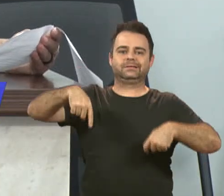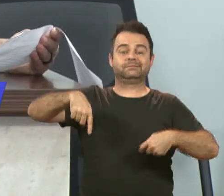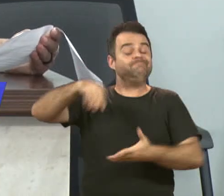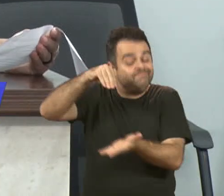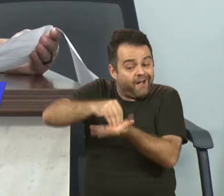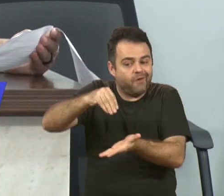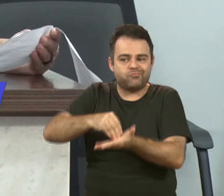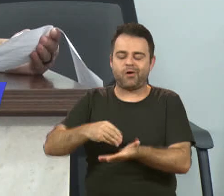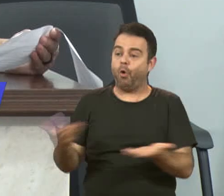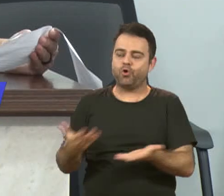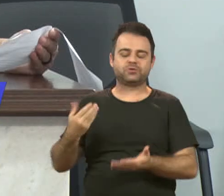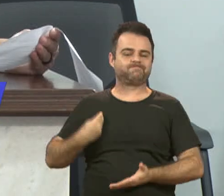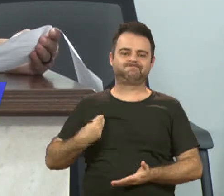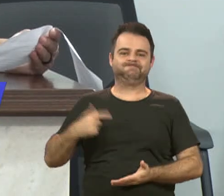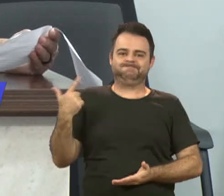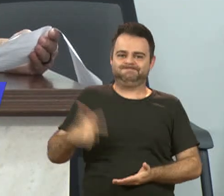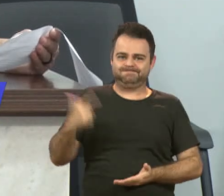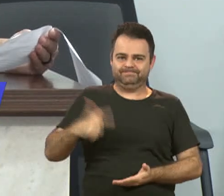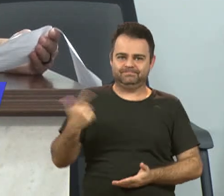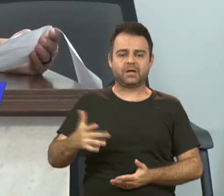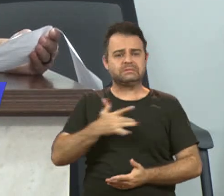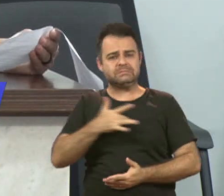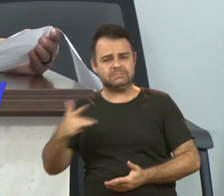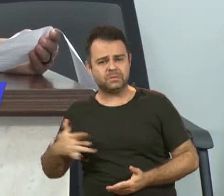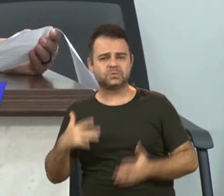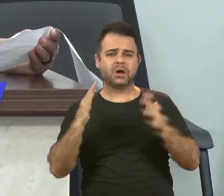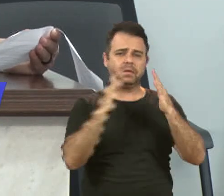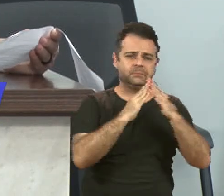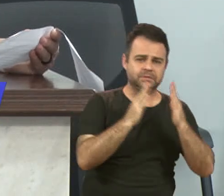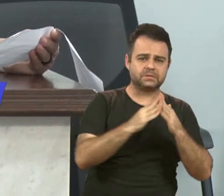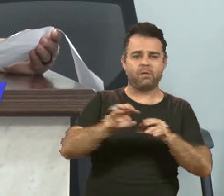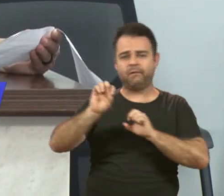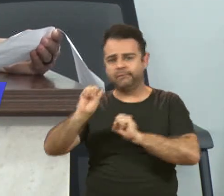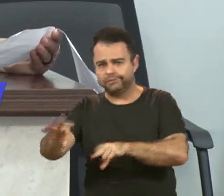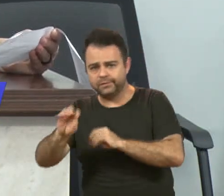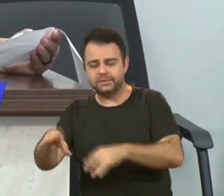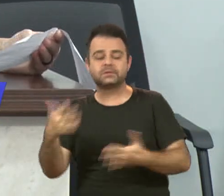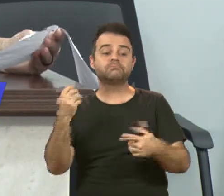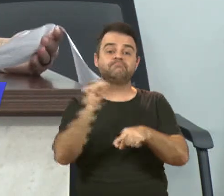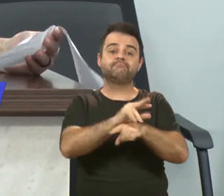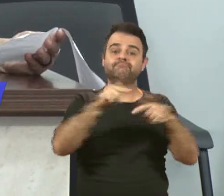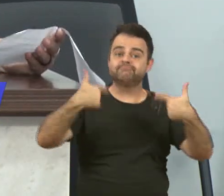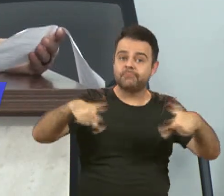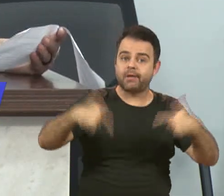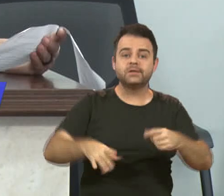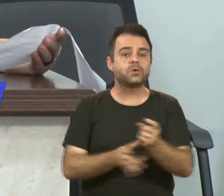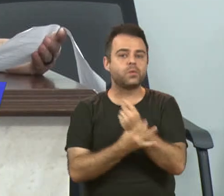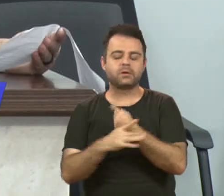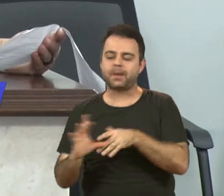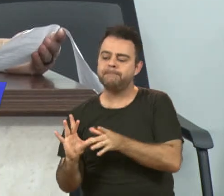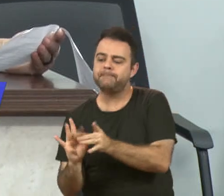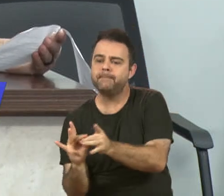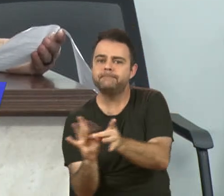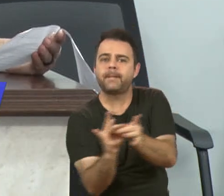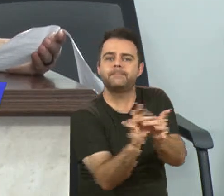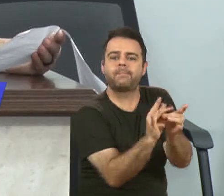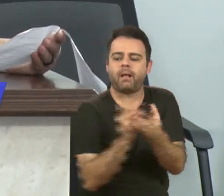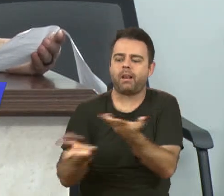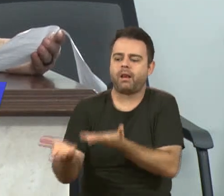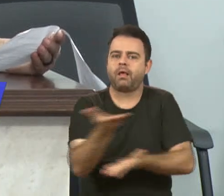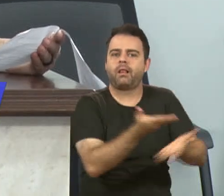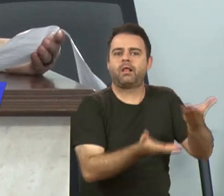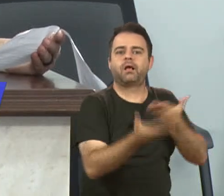a educação, a saúde, a assistência, a habitação, a geração de emprego, a segurança. Combater o